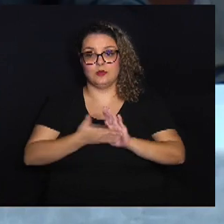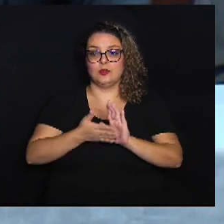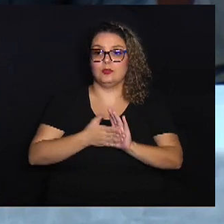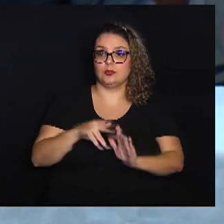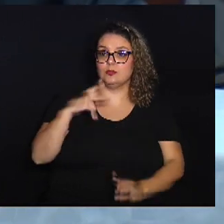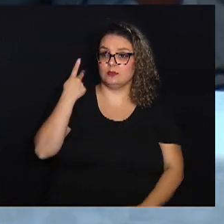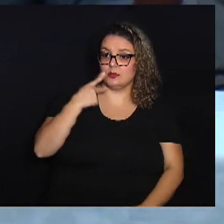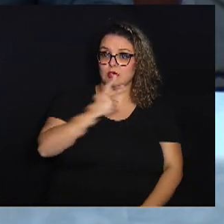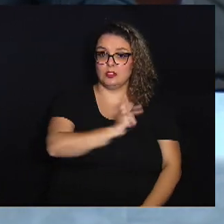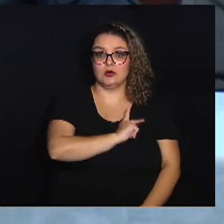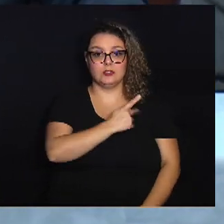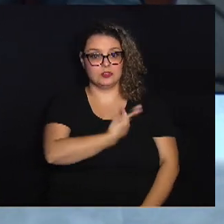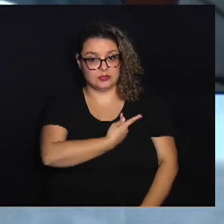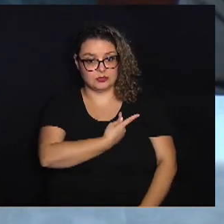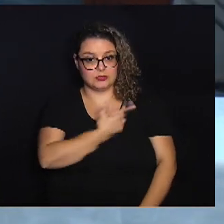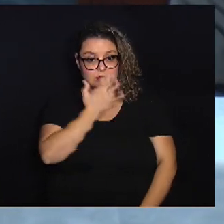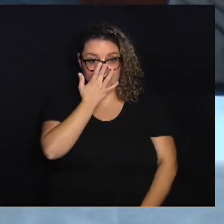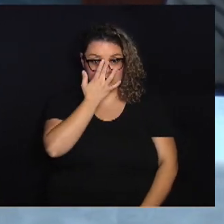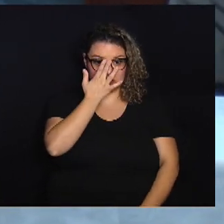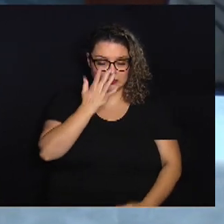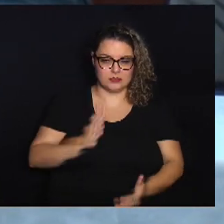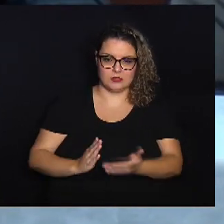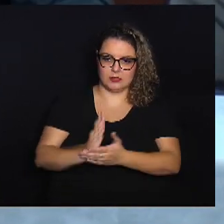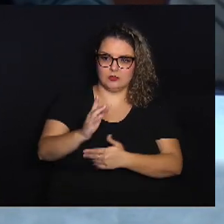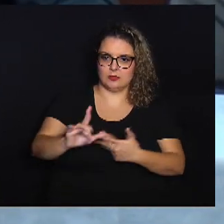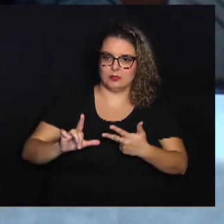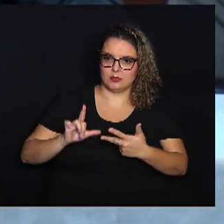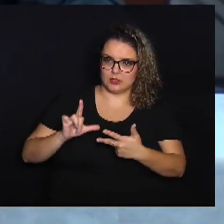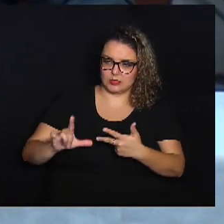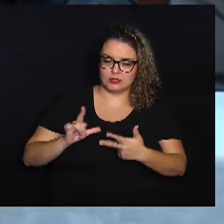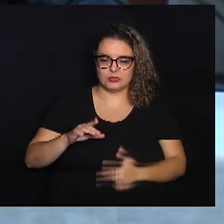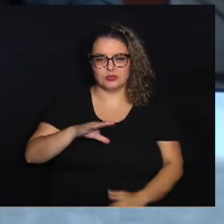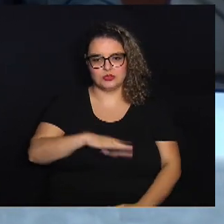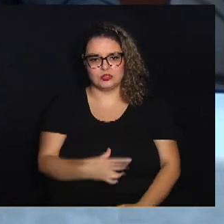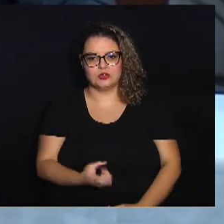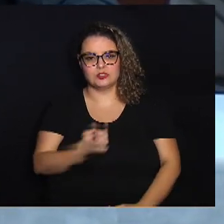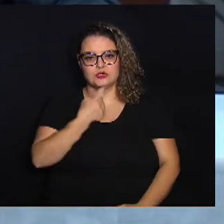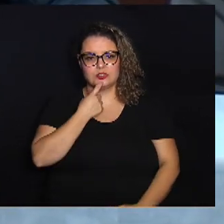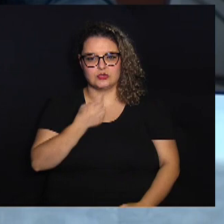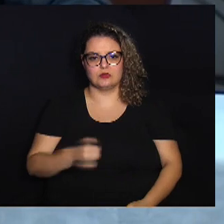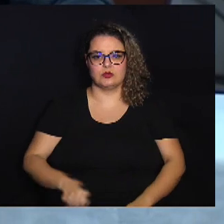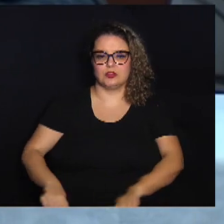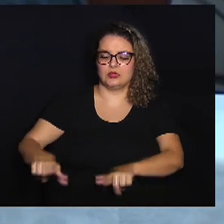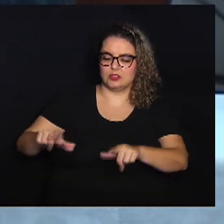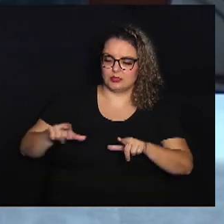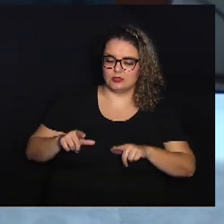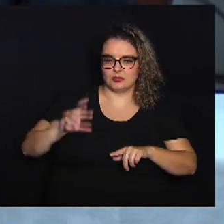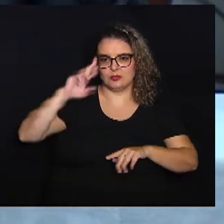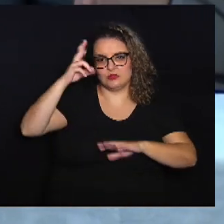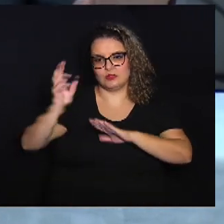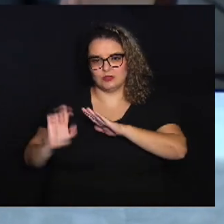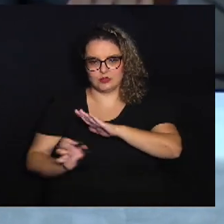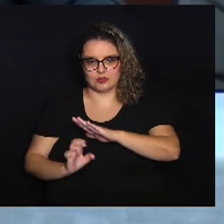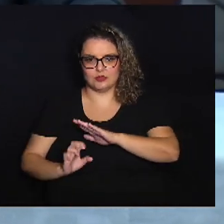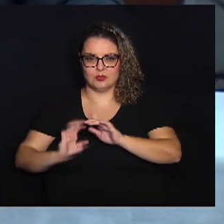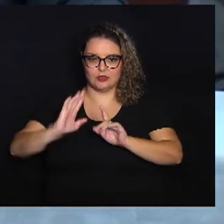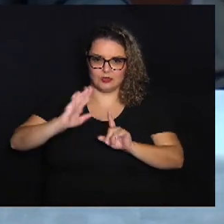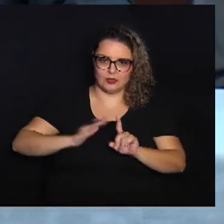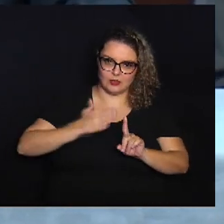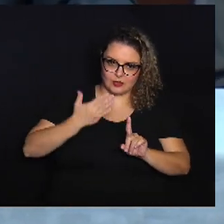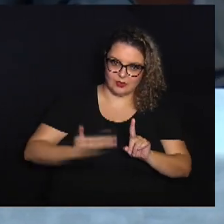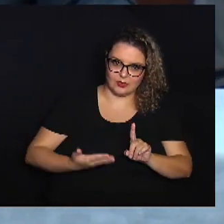vereador Paulo Haddad e aprovada no Legislativo campineiro foi entregue ao empresário como homenagem